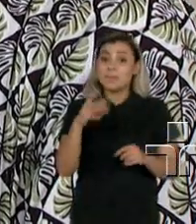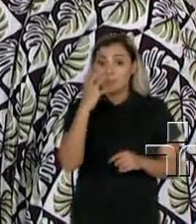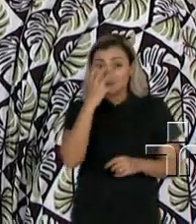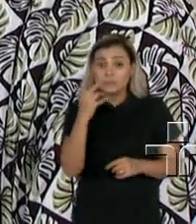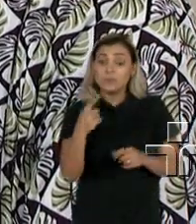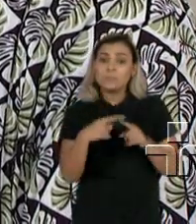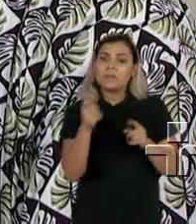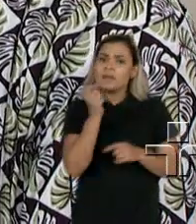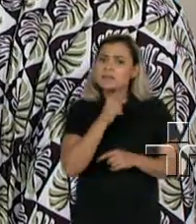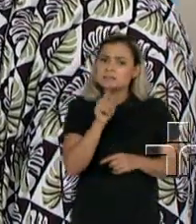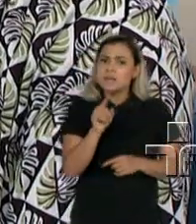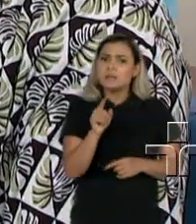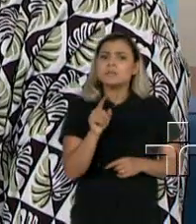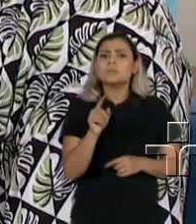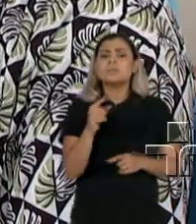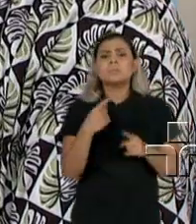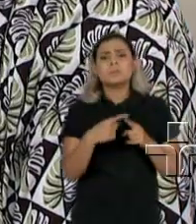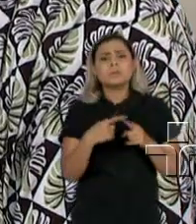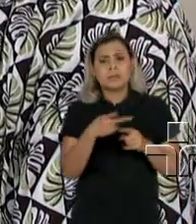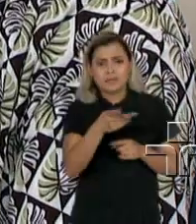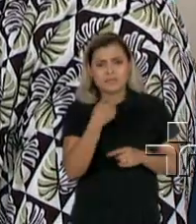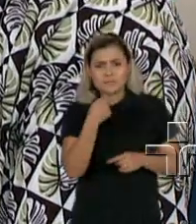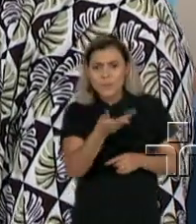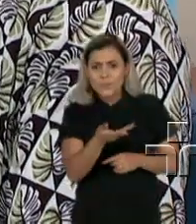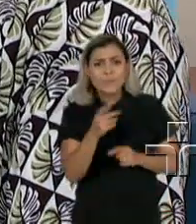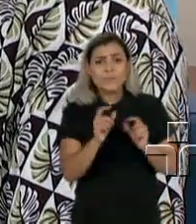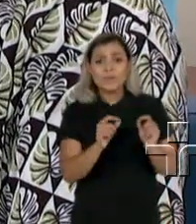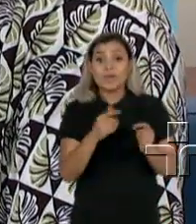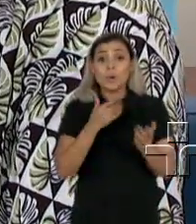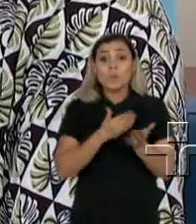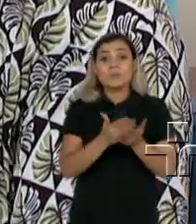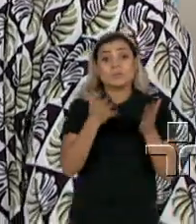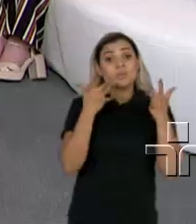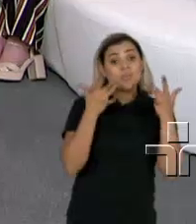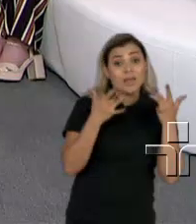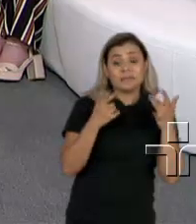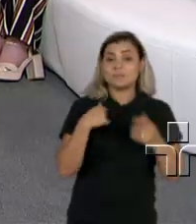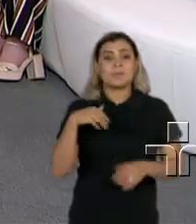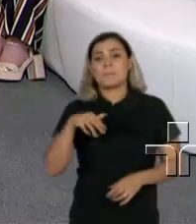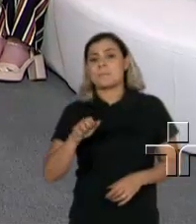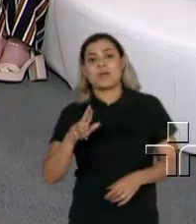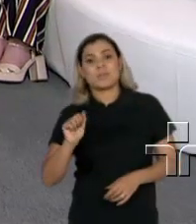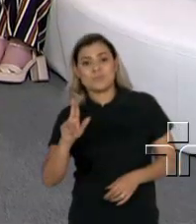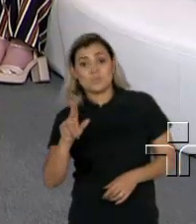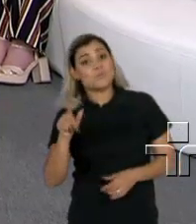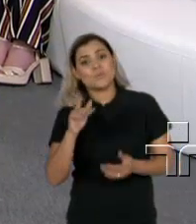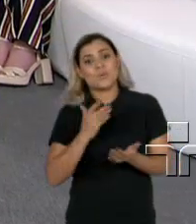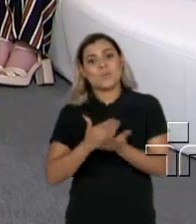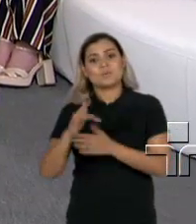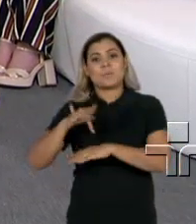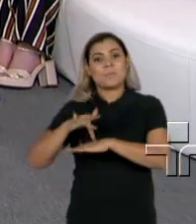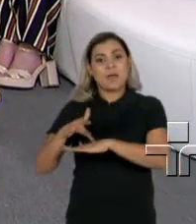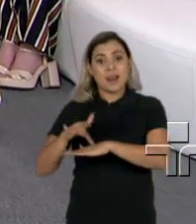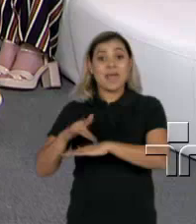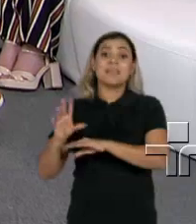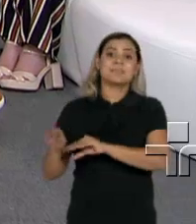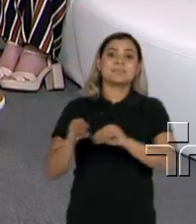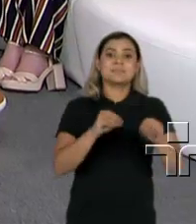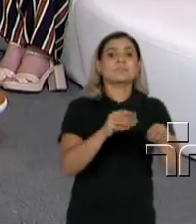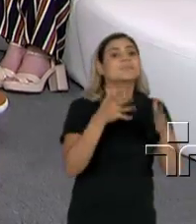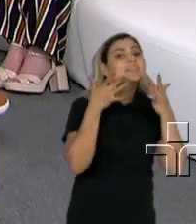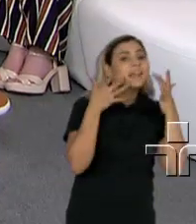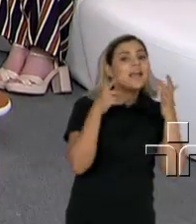que uma coisa que ele falou ele começou pelo teatro ea mano começou pelo balé de balela foi que o